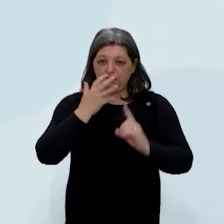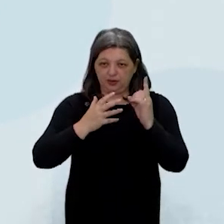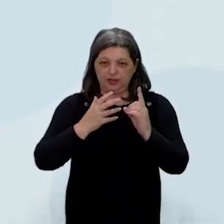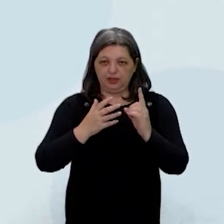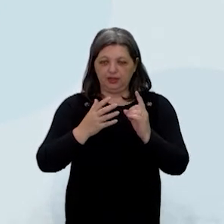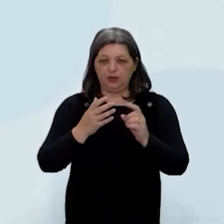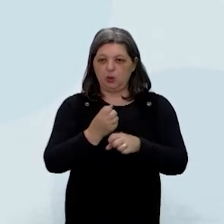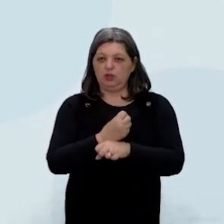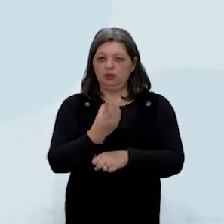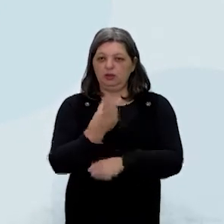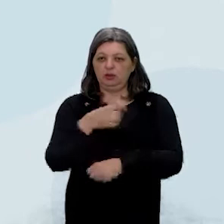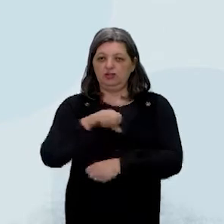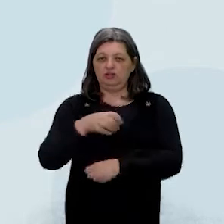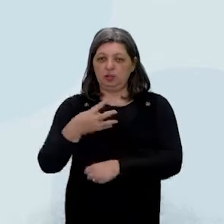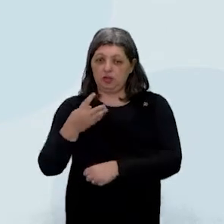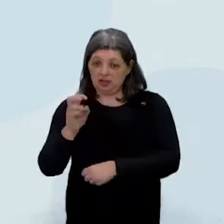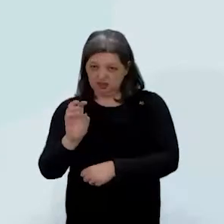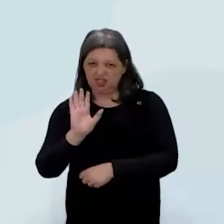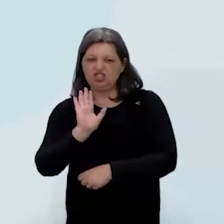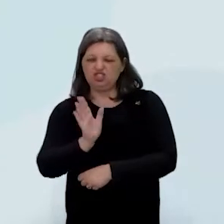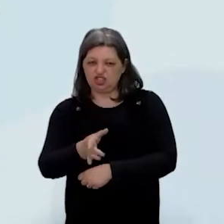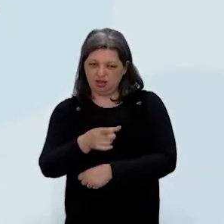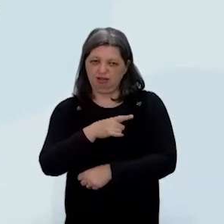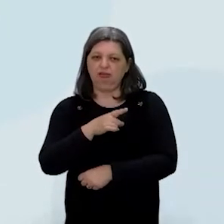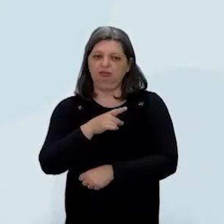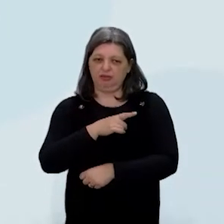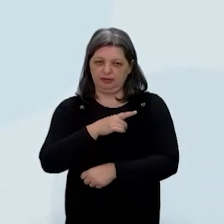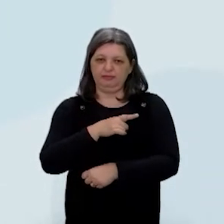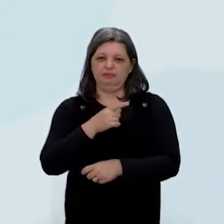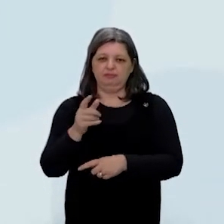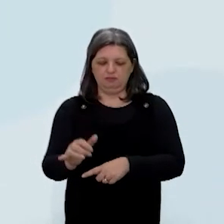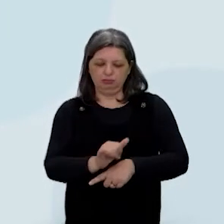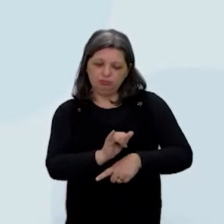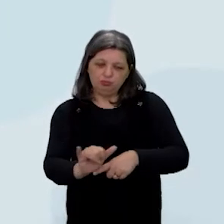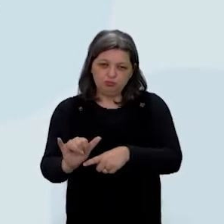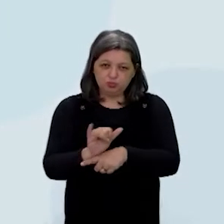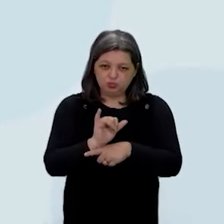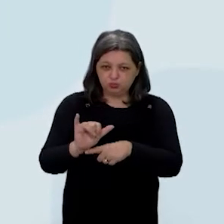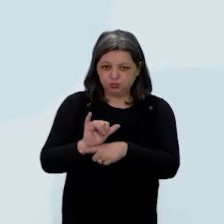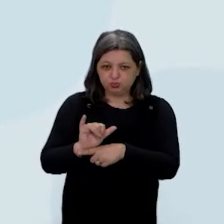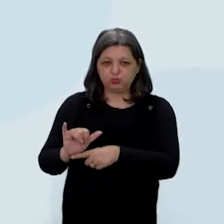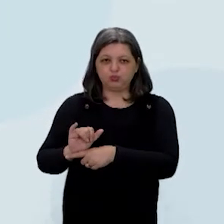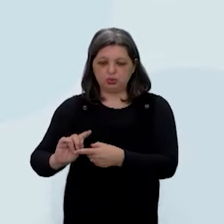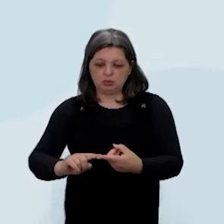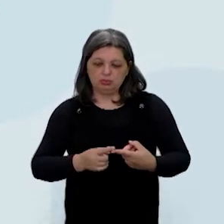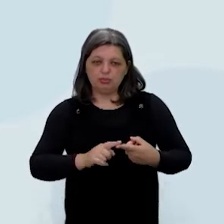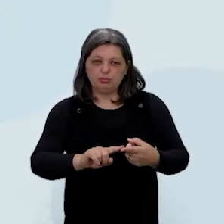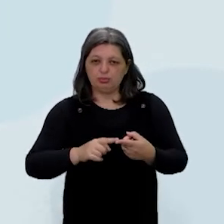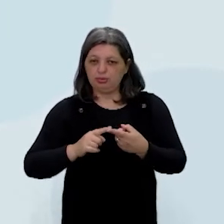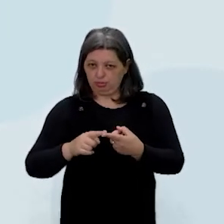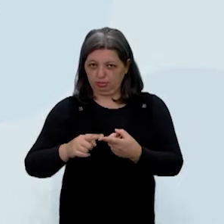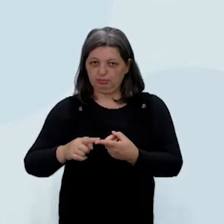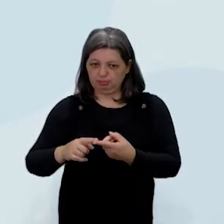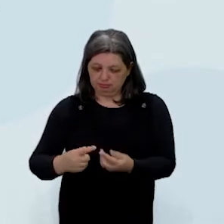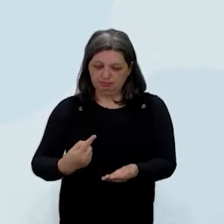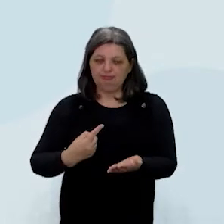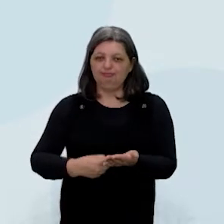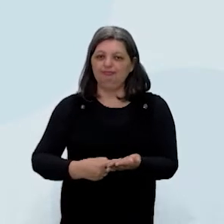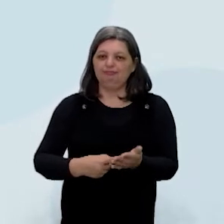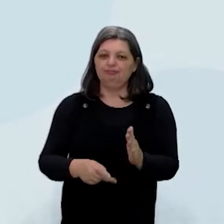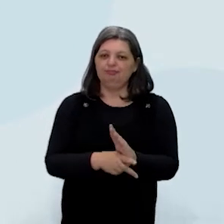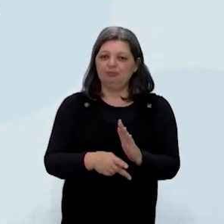já estavam aí nessa Conferência de Alta, costurando, né, acordos que iam desenhar o tal do